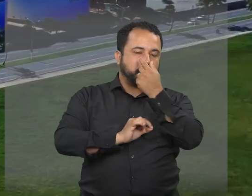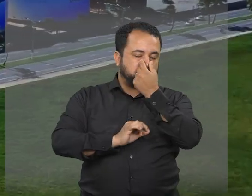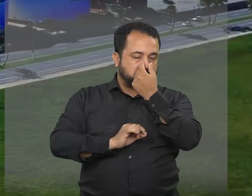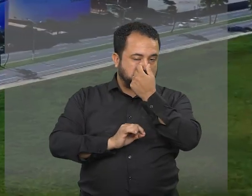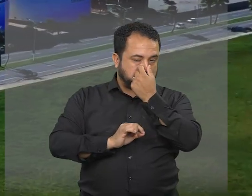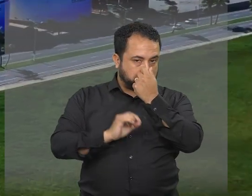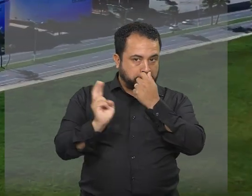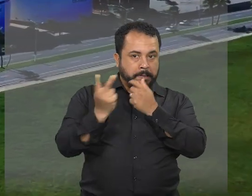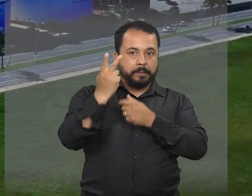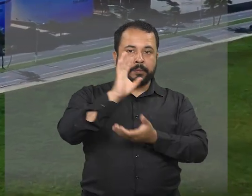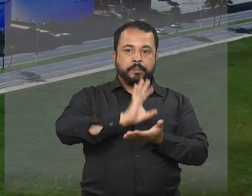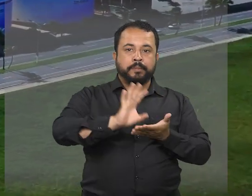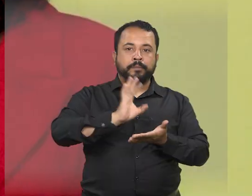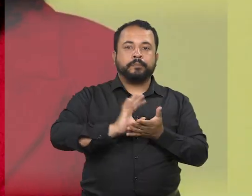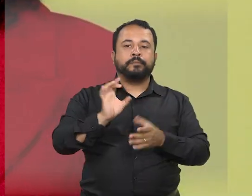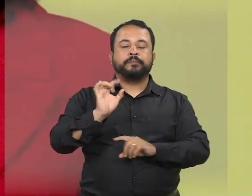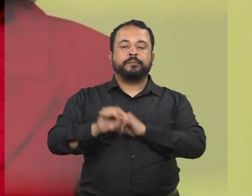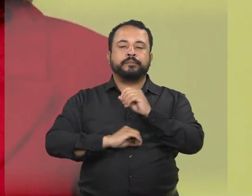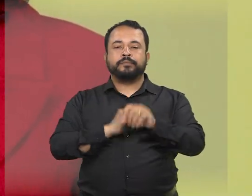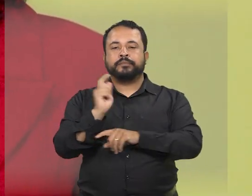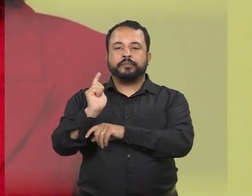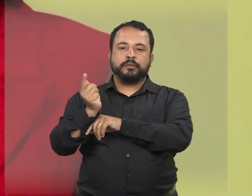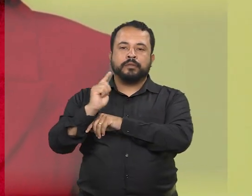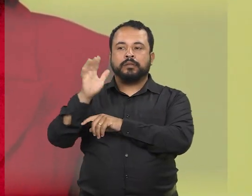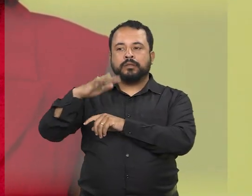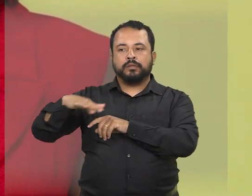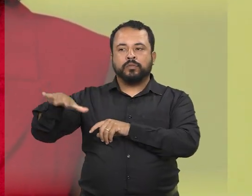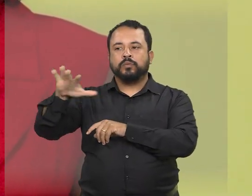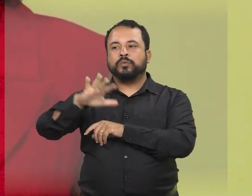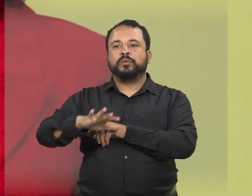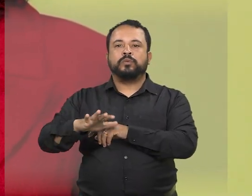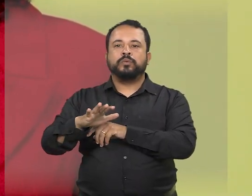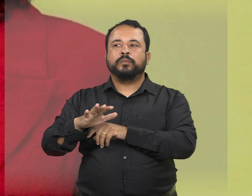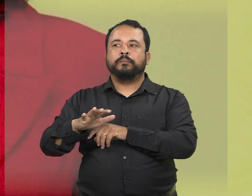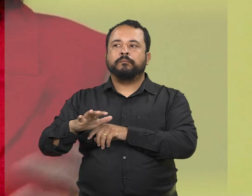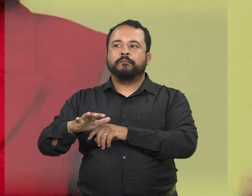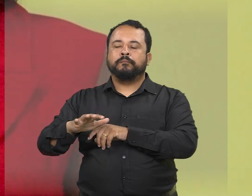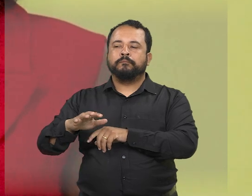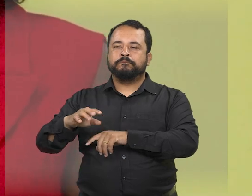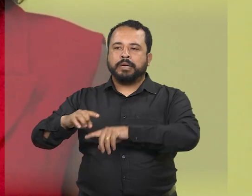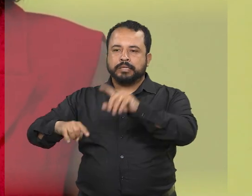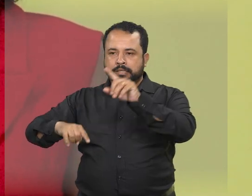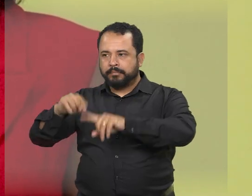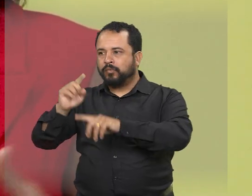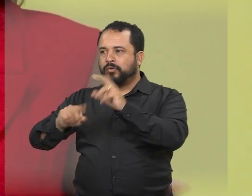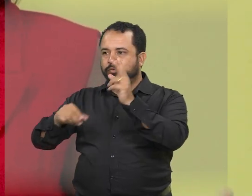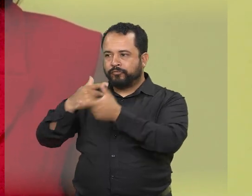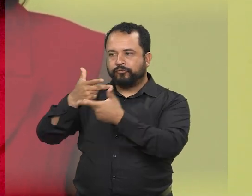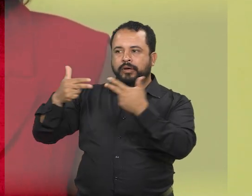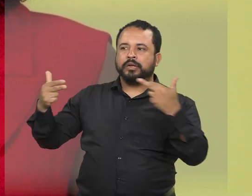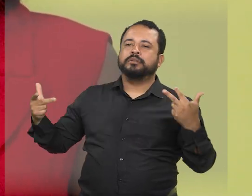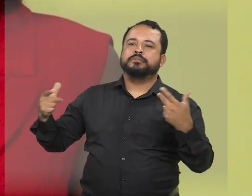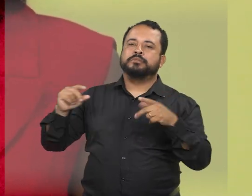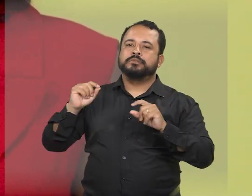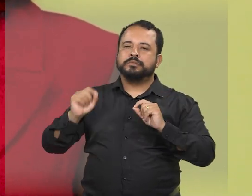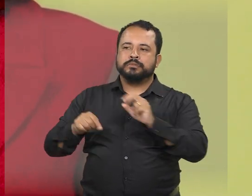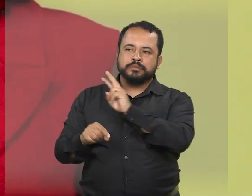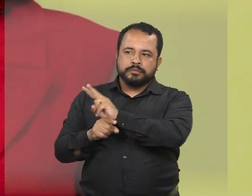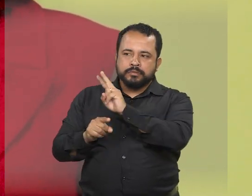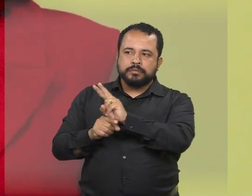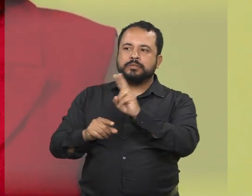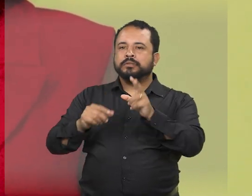dos valores repassados. O Comitê Gestor de Danos Extrapatrimoniais foi uma solução pensada pelo MPF em